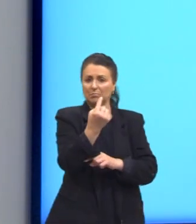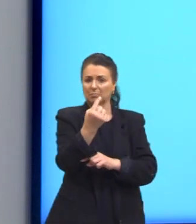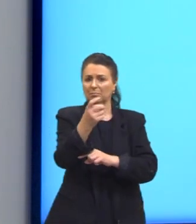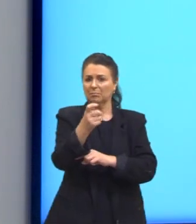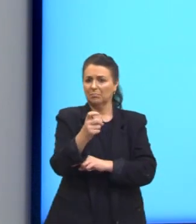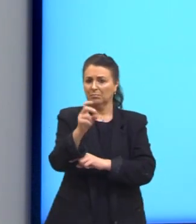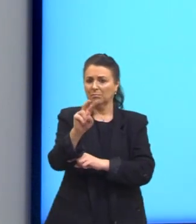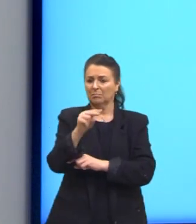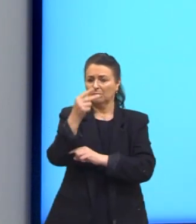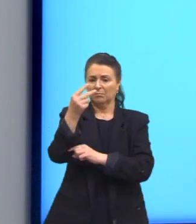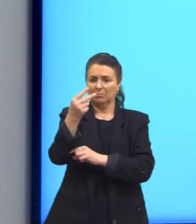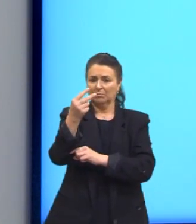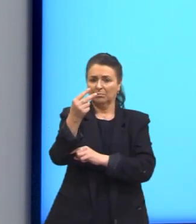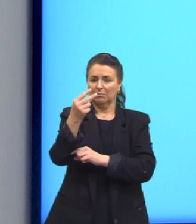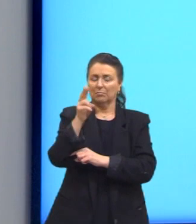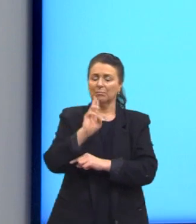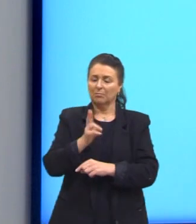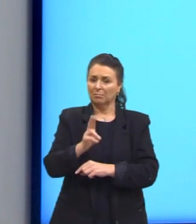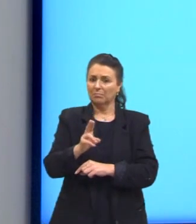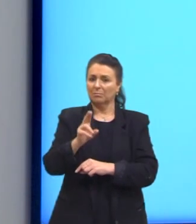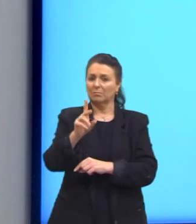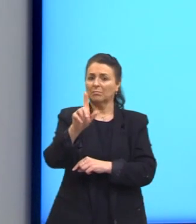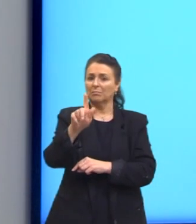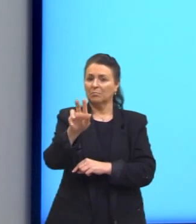tá? Sempre grau 1.